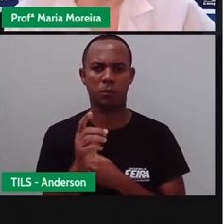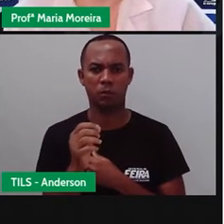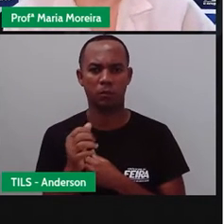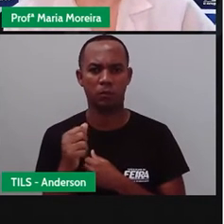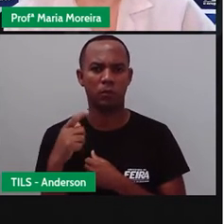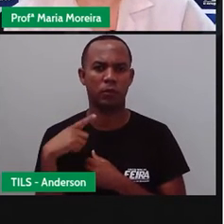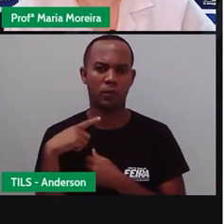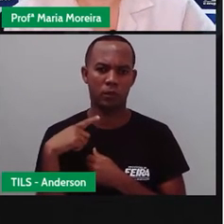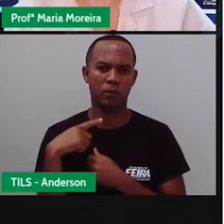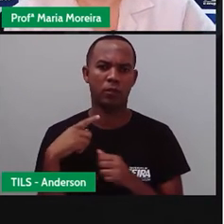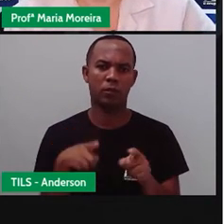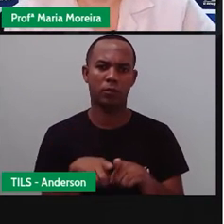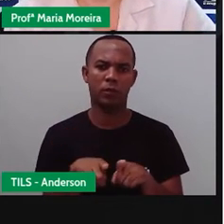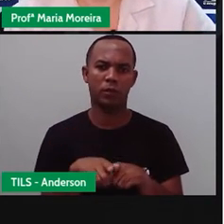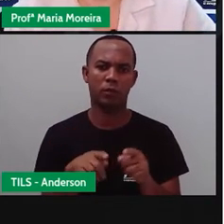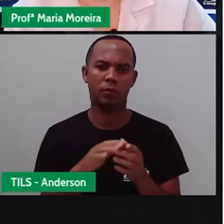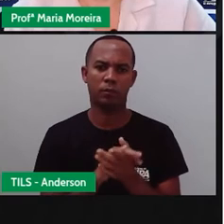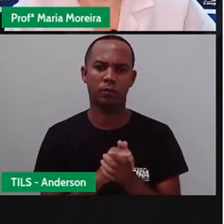dedos